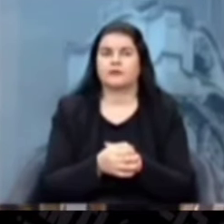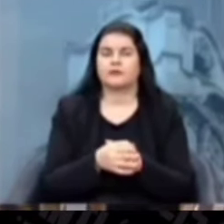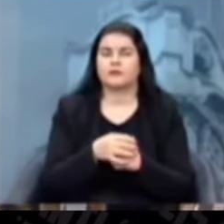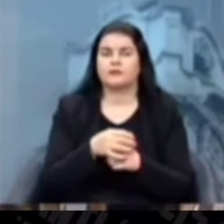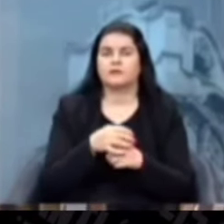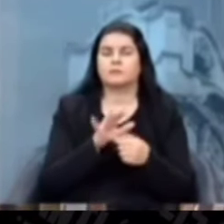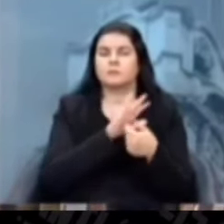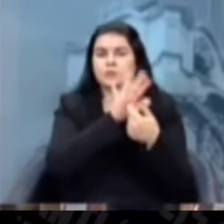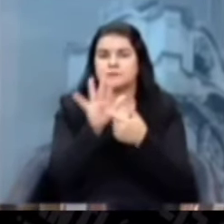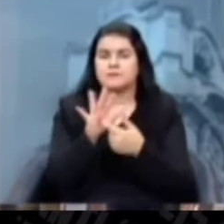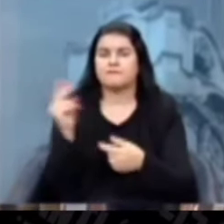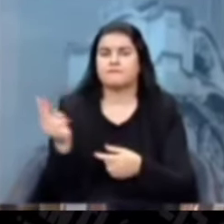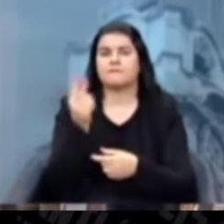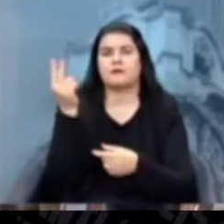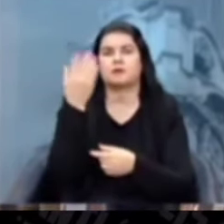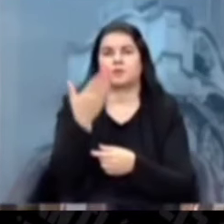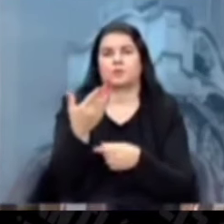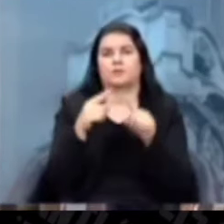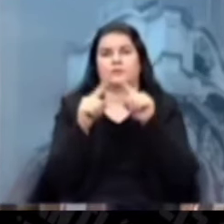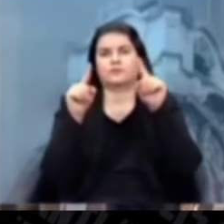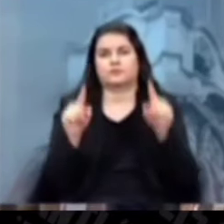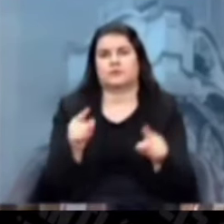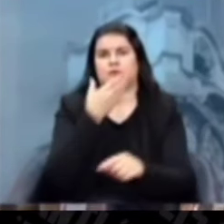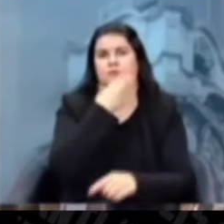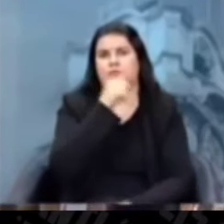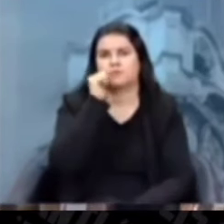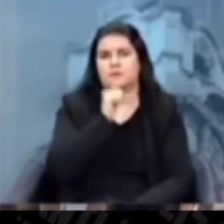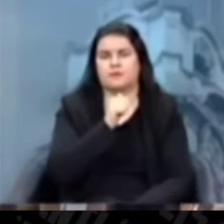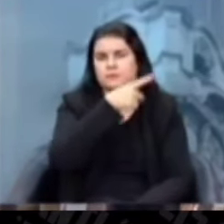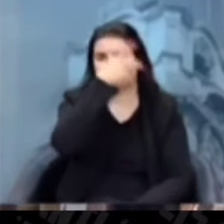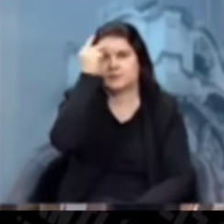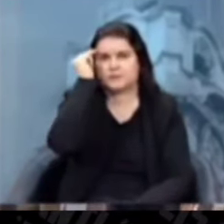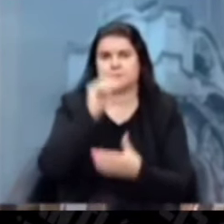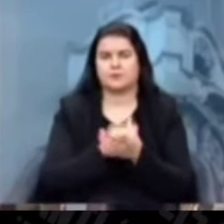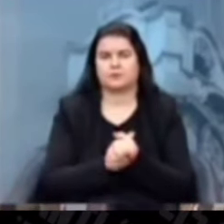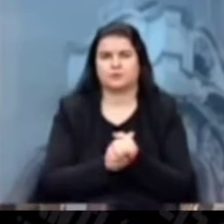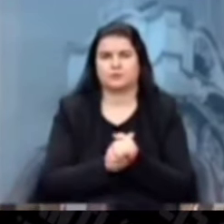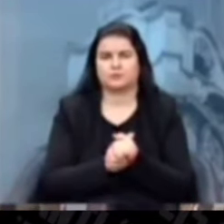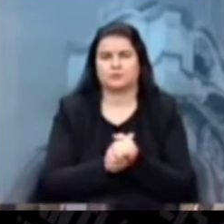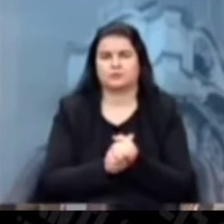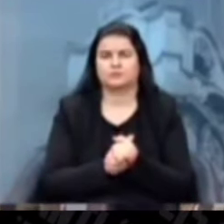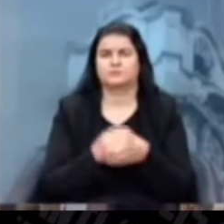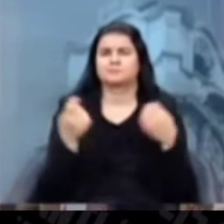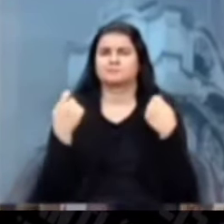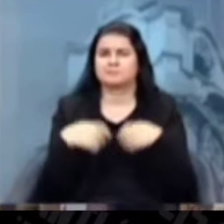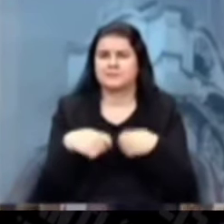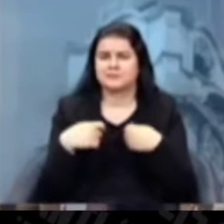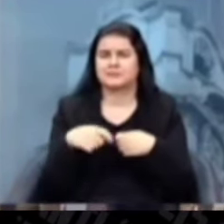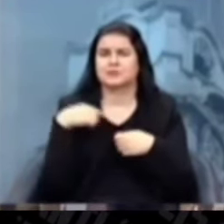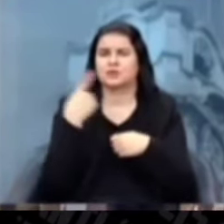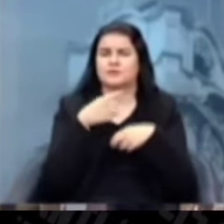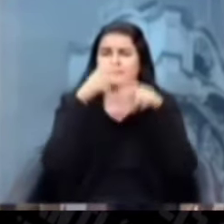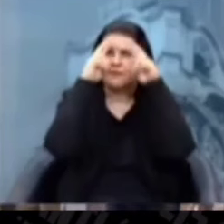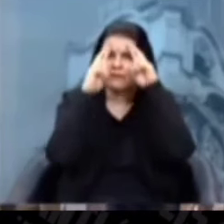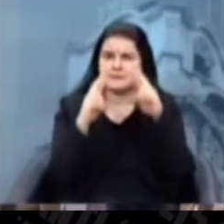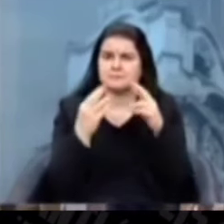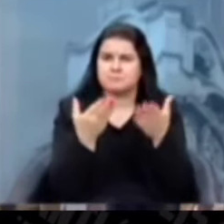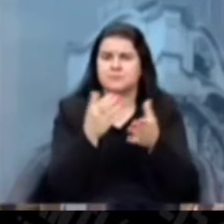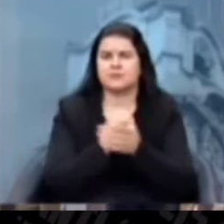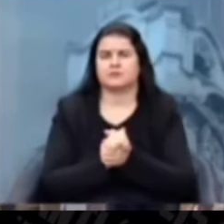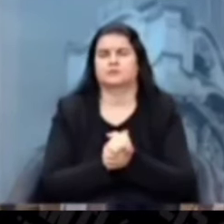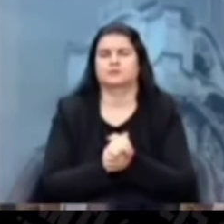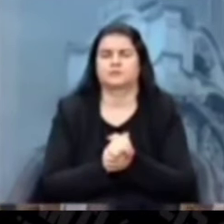servidores e servidoras do nosso município. Que se tenha uma visão de respeito, uma